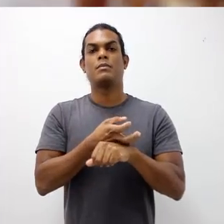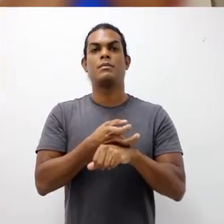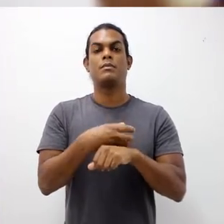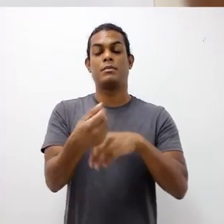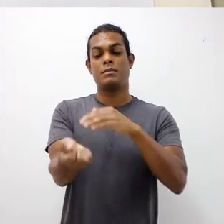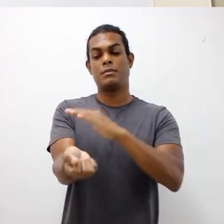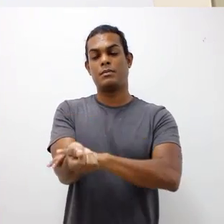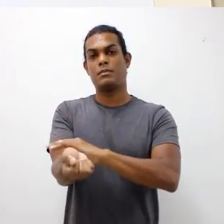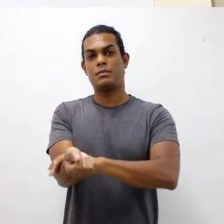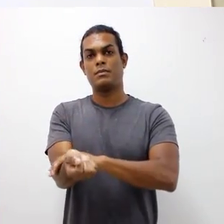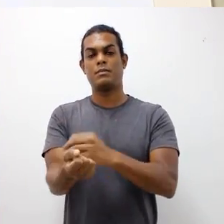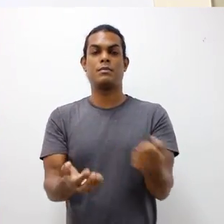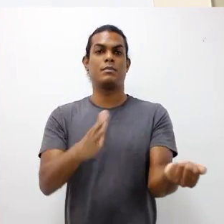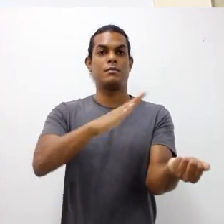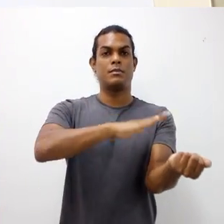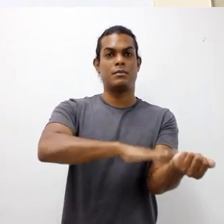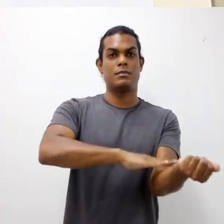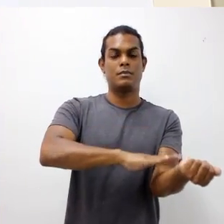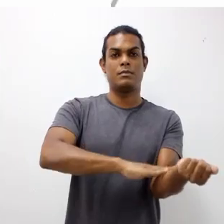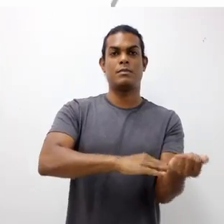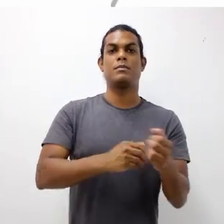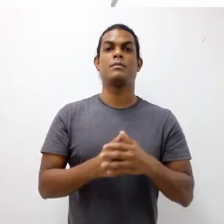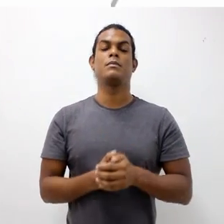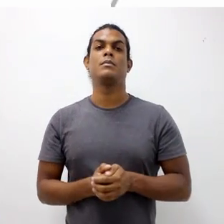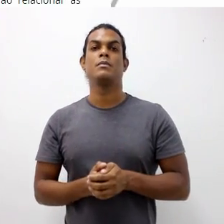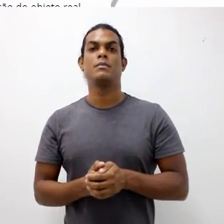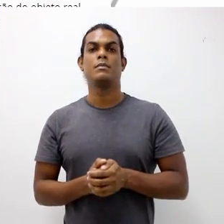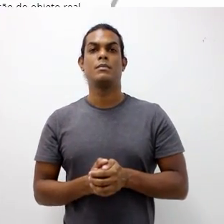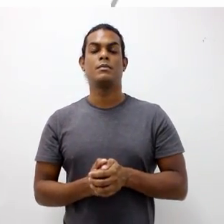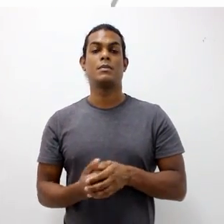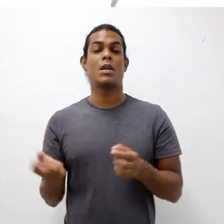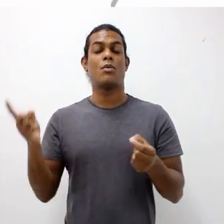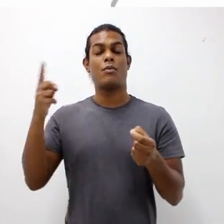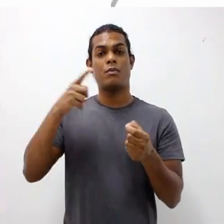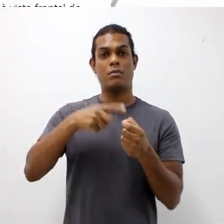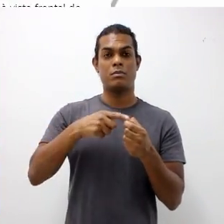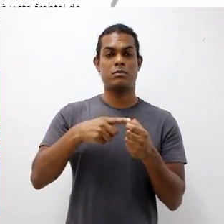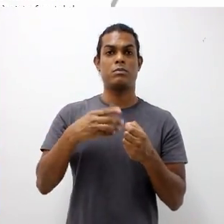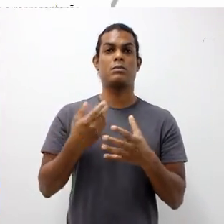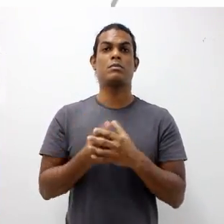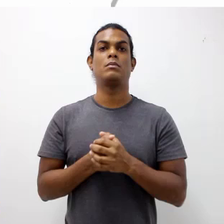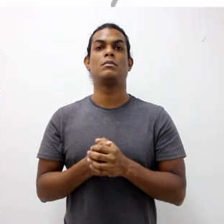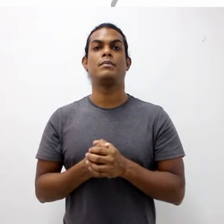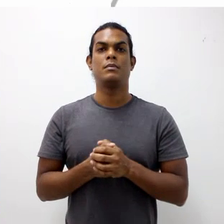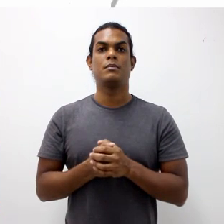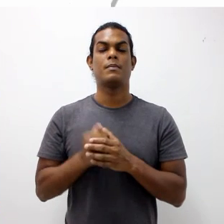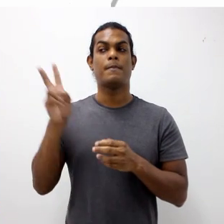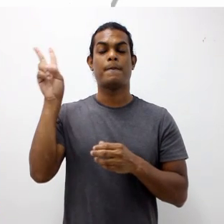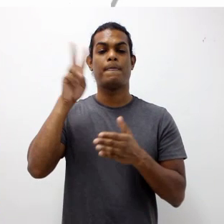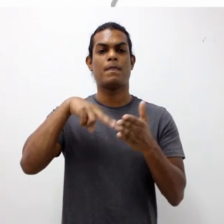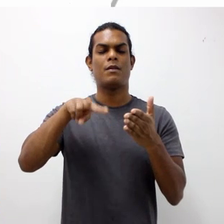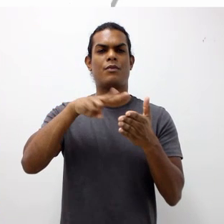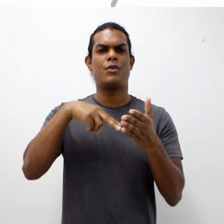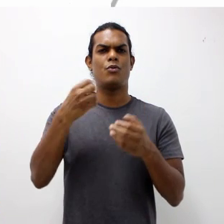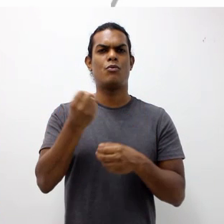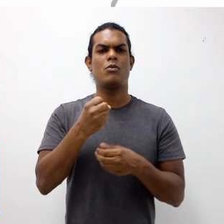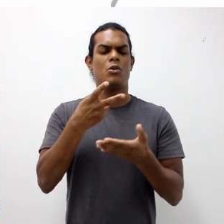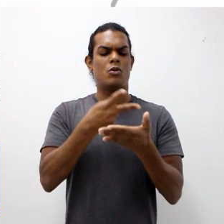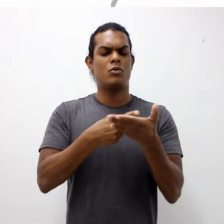esquerda. Voltando aqui na tela do computador, a gente pode acompanhar uma peça, na verdade um